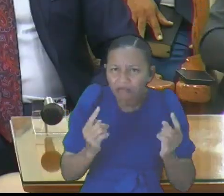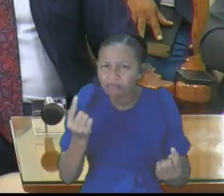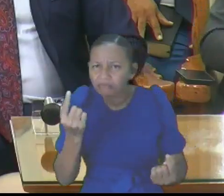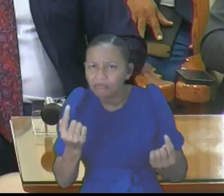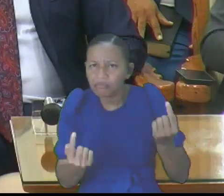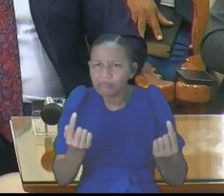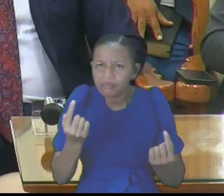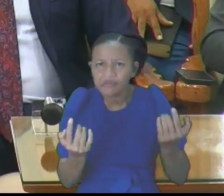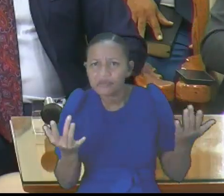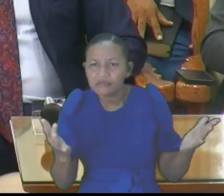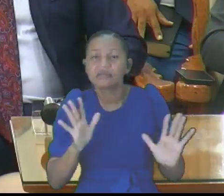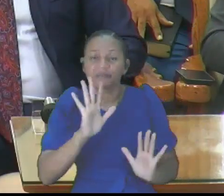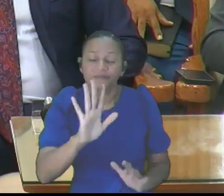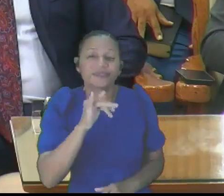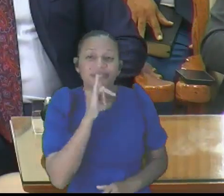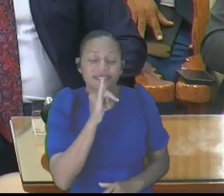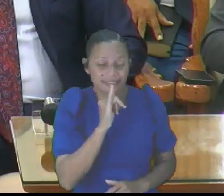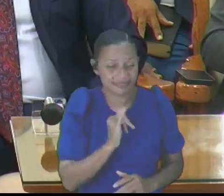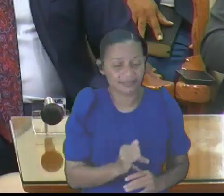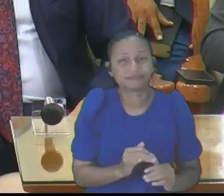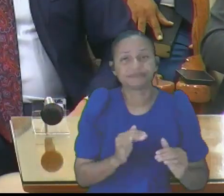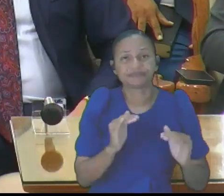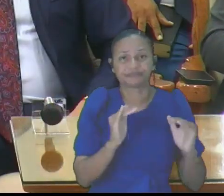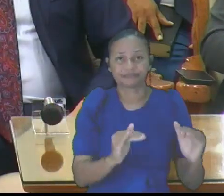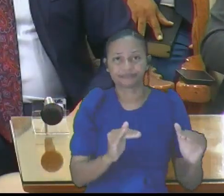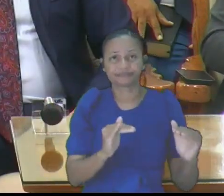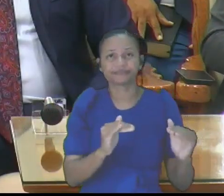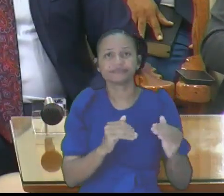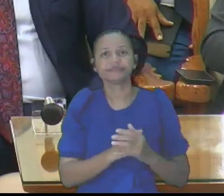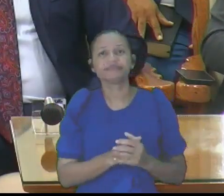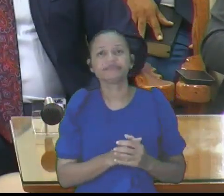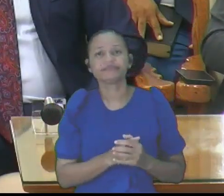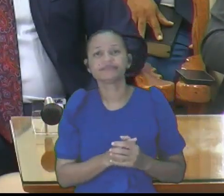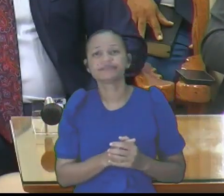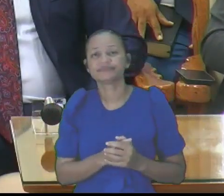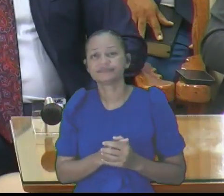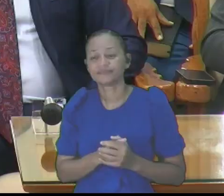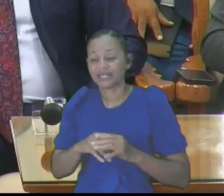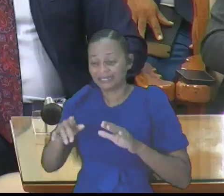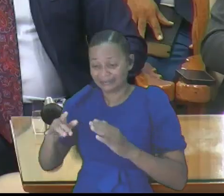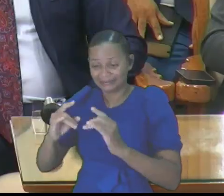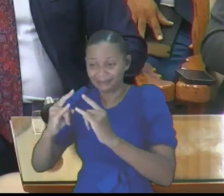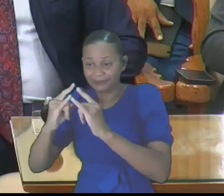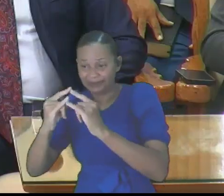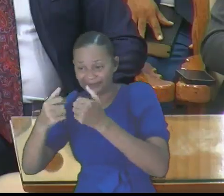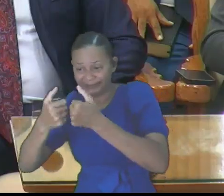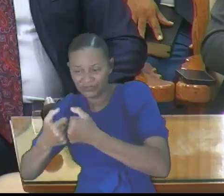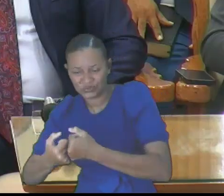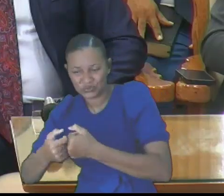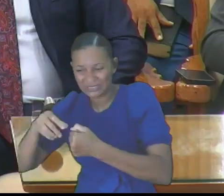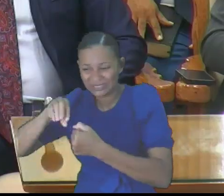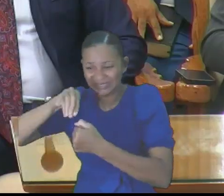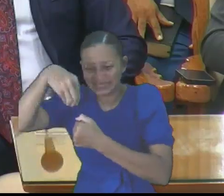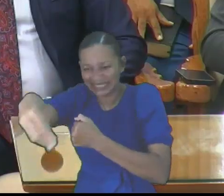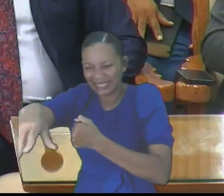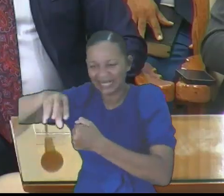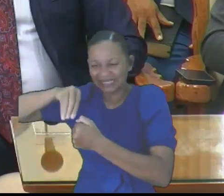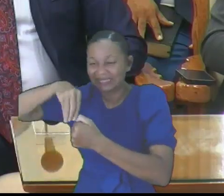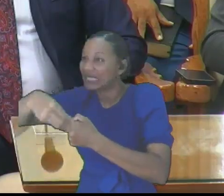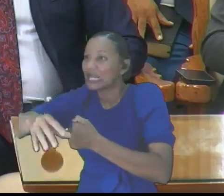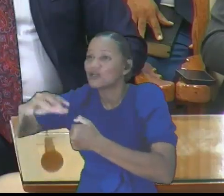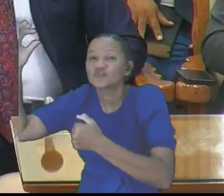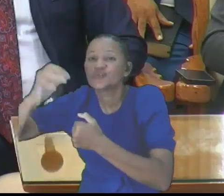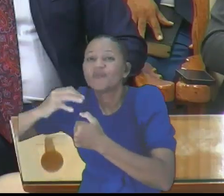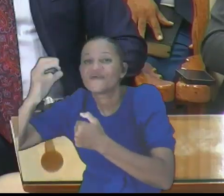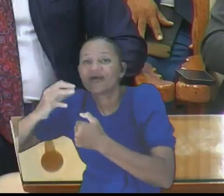irmãos? E se você tirar aquela pele, de golfinho ou de texugo, o que é que vai acontecer na primeira